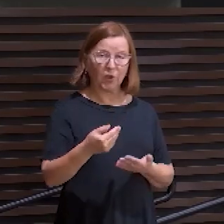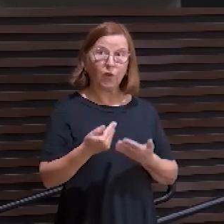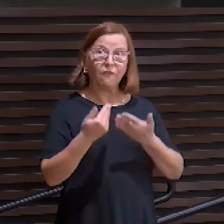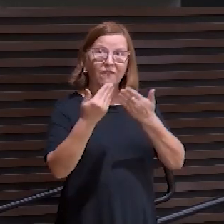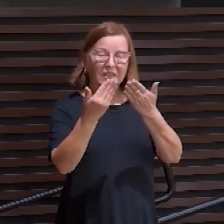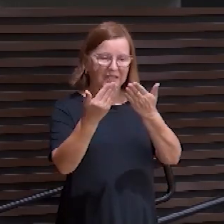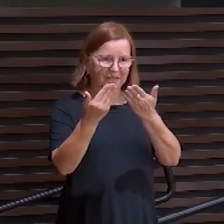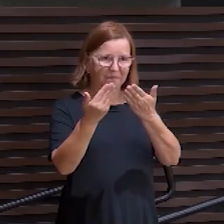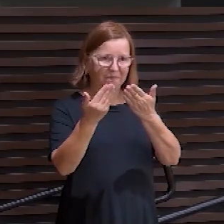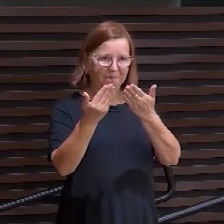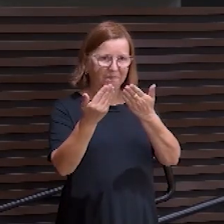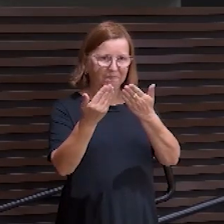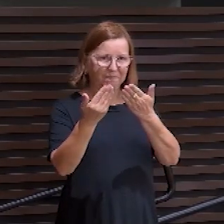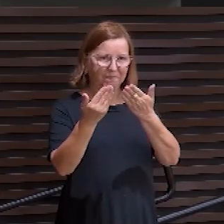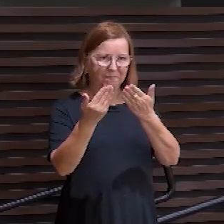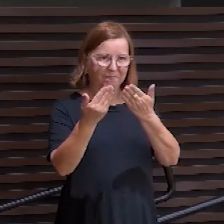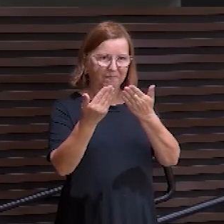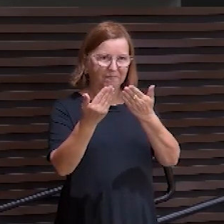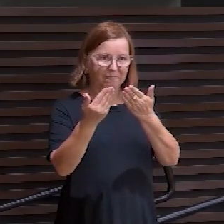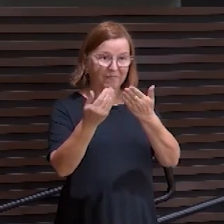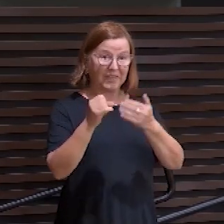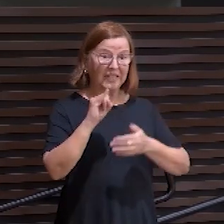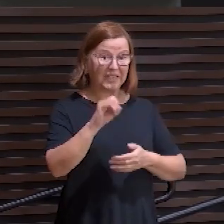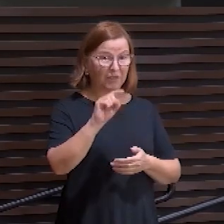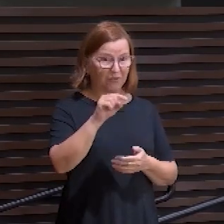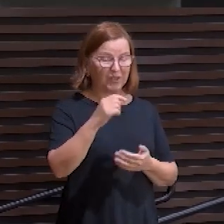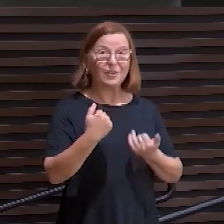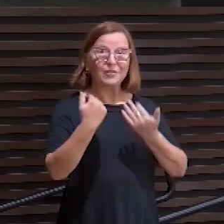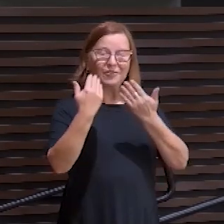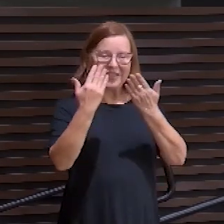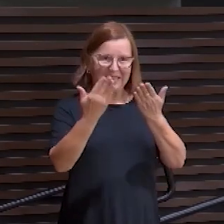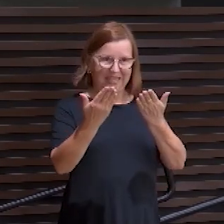oferecê-la. Se você oferecer,